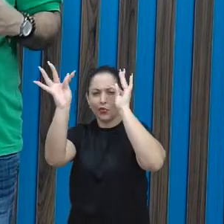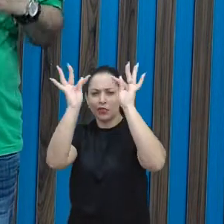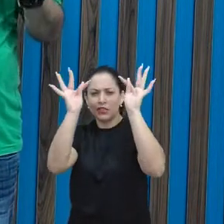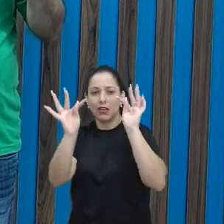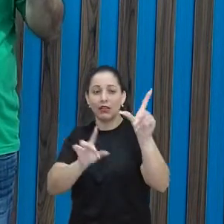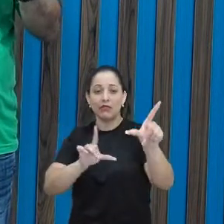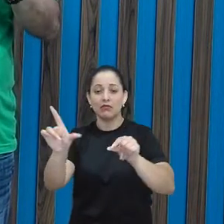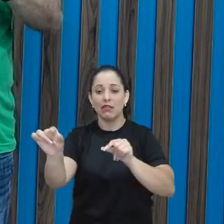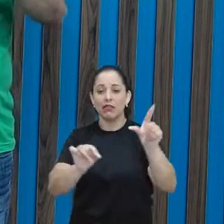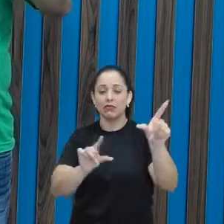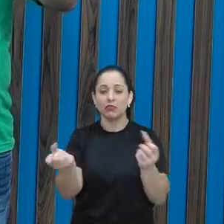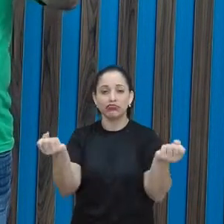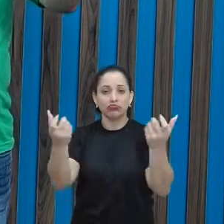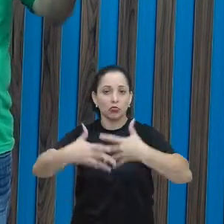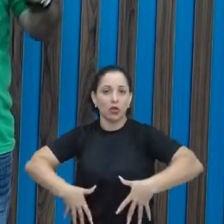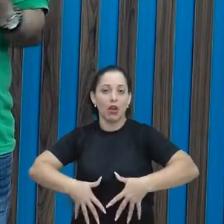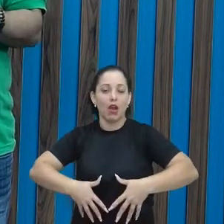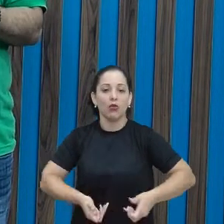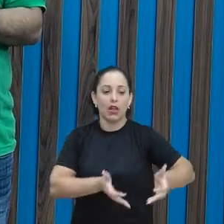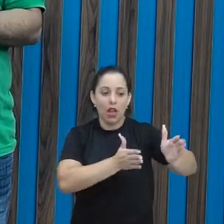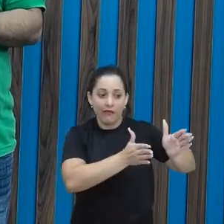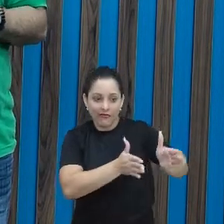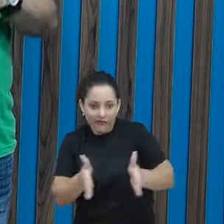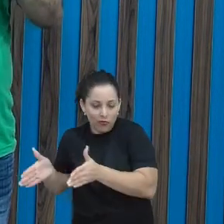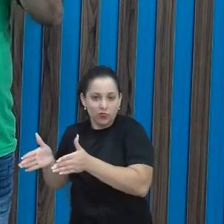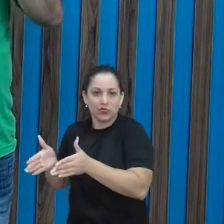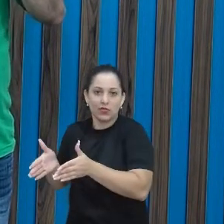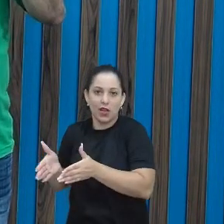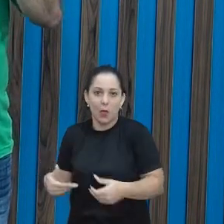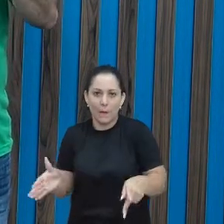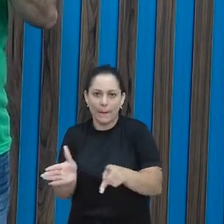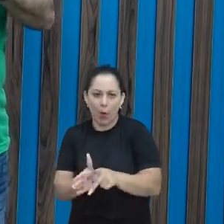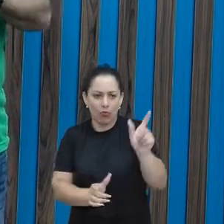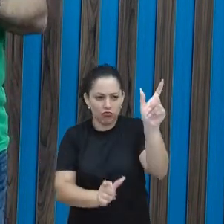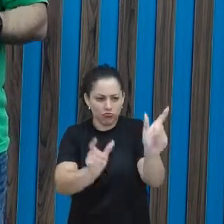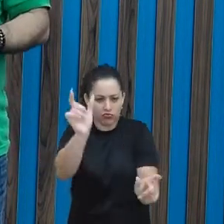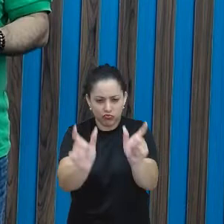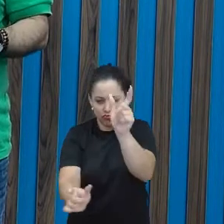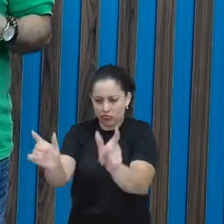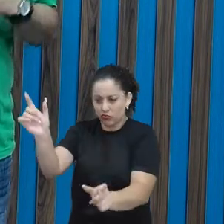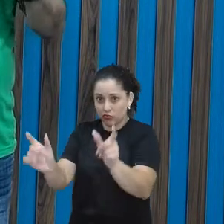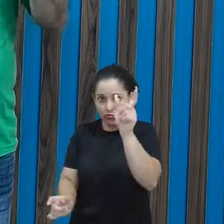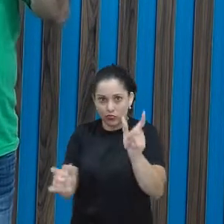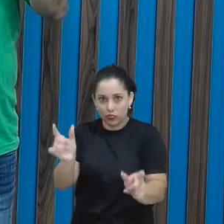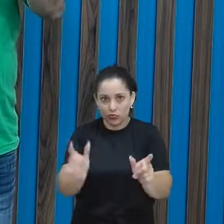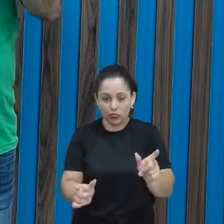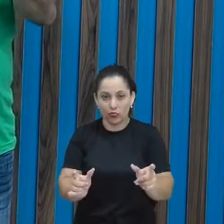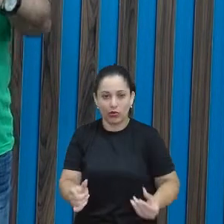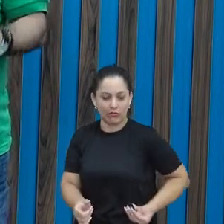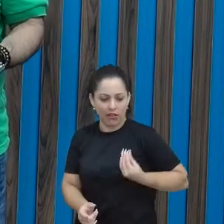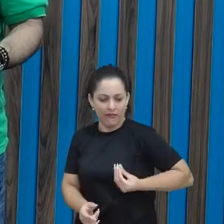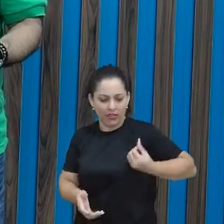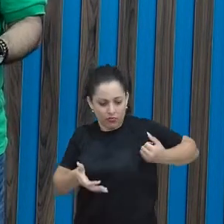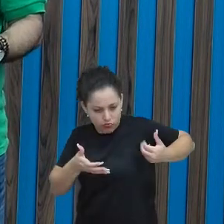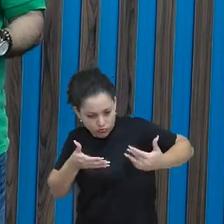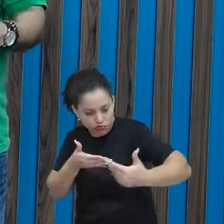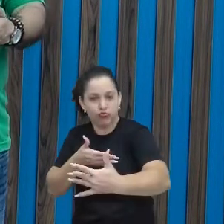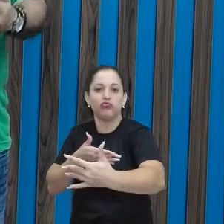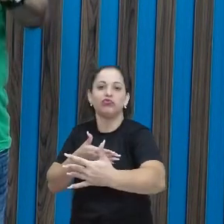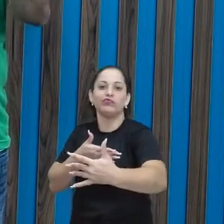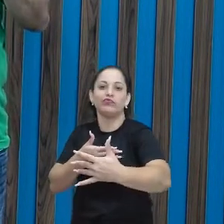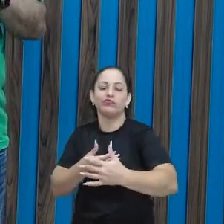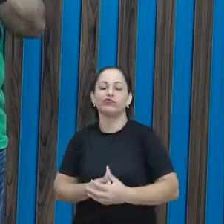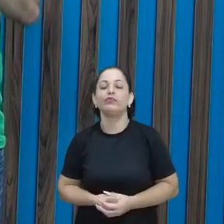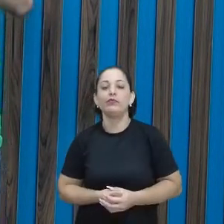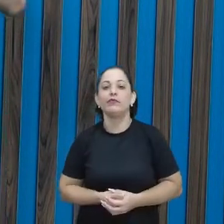seleção natural ali, da evolução das espécies, da sobrevivência dos mais aptos. Então,